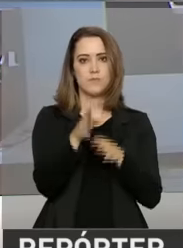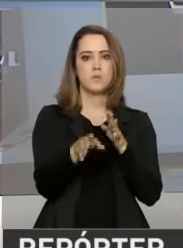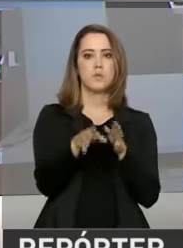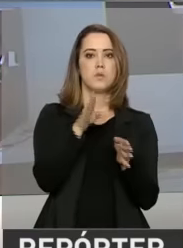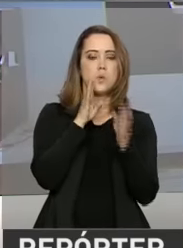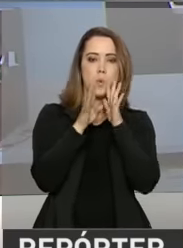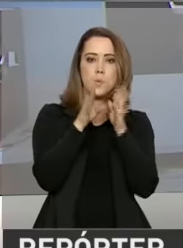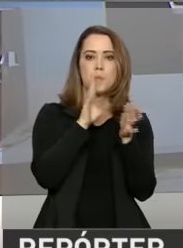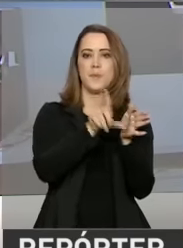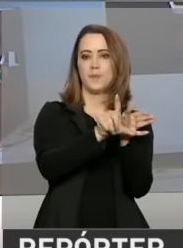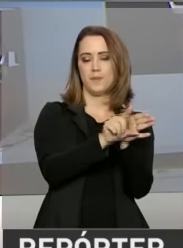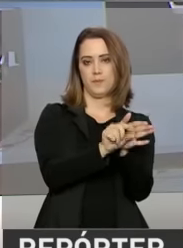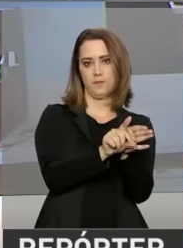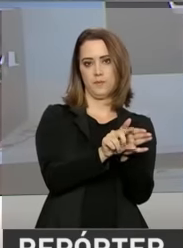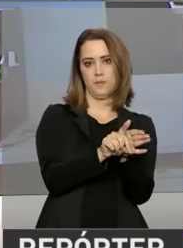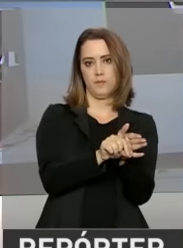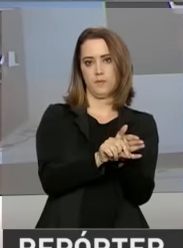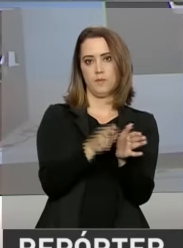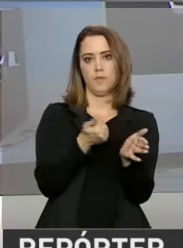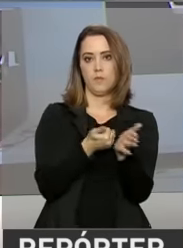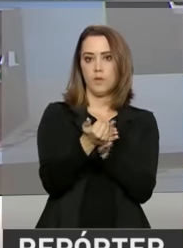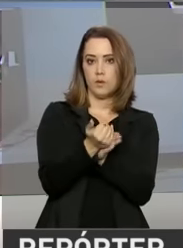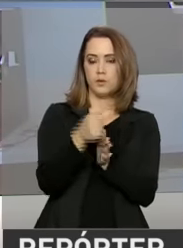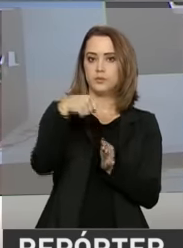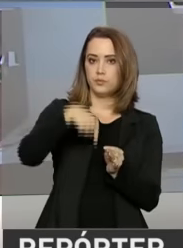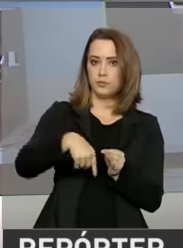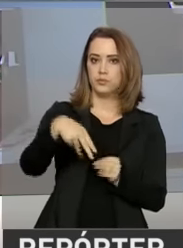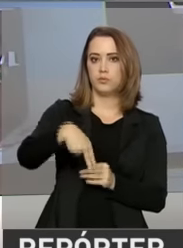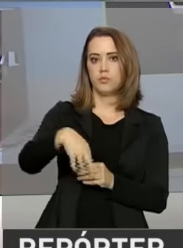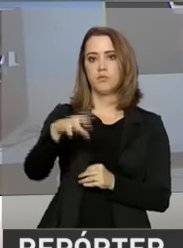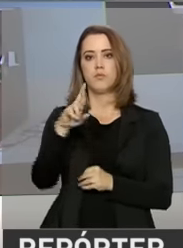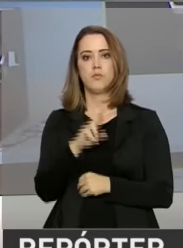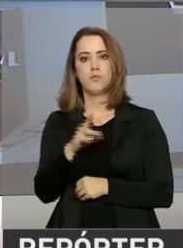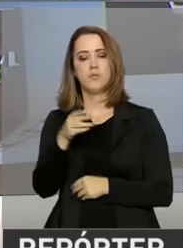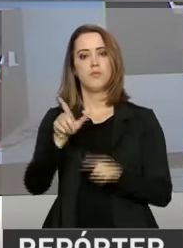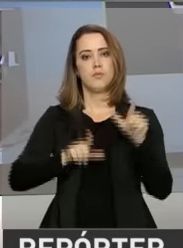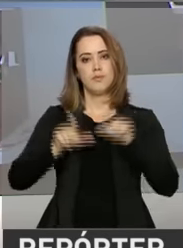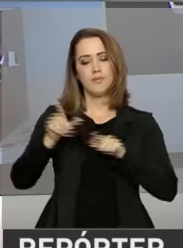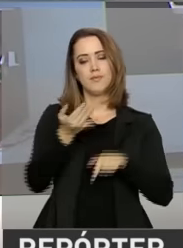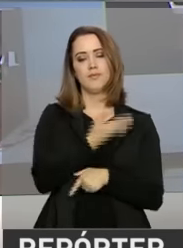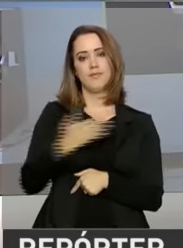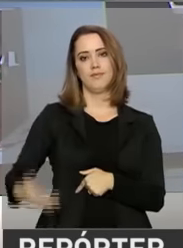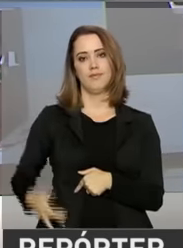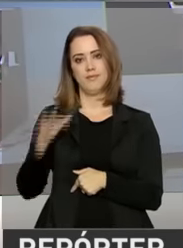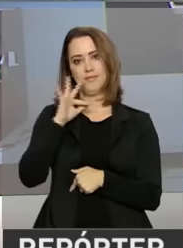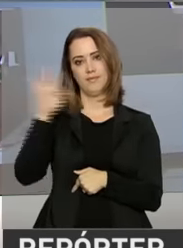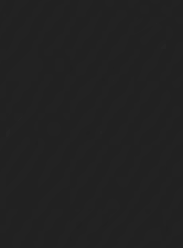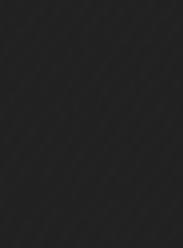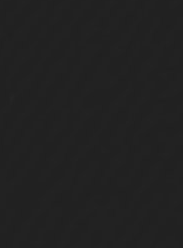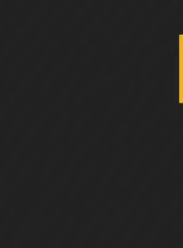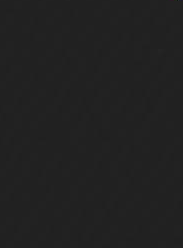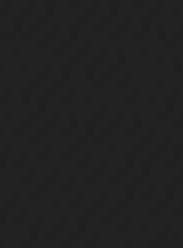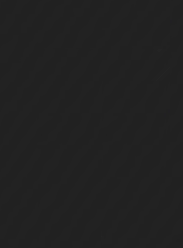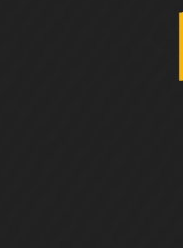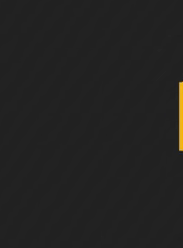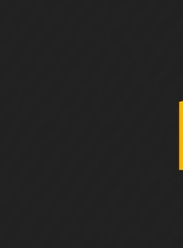novidades também nas nossas redes sociais Continue com a gente aqui na NBR a TV do Governo